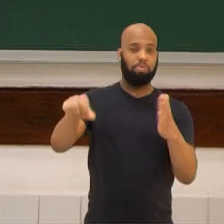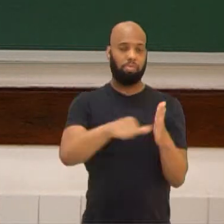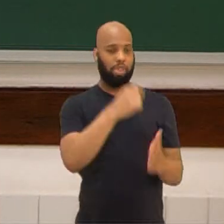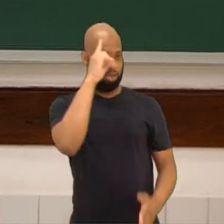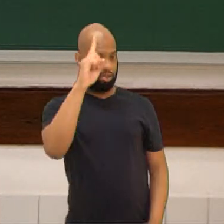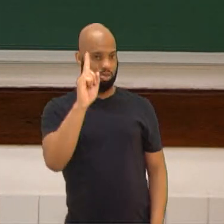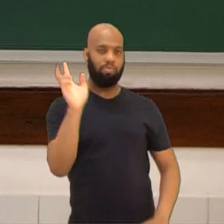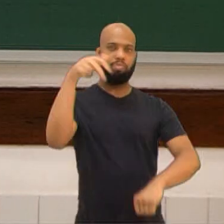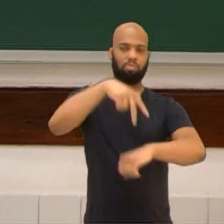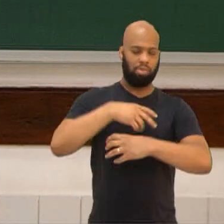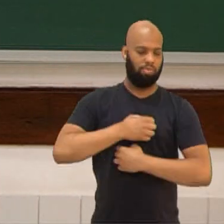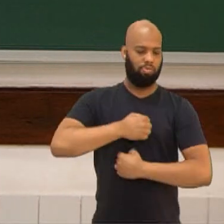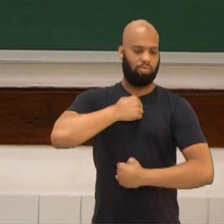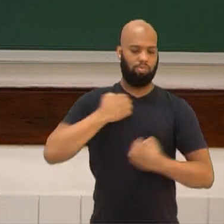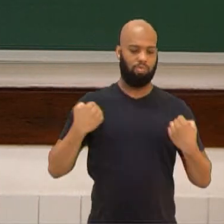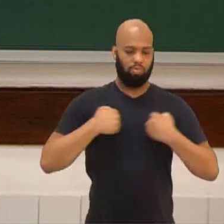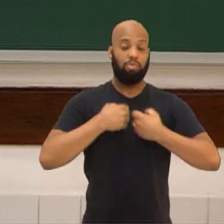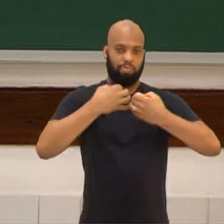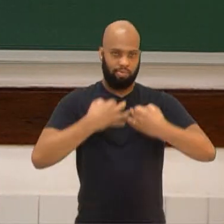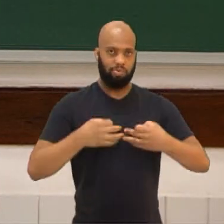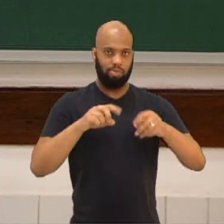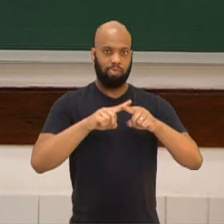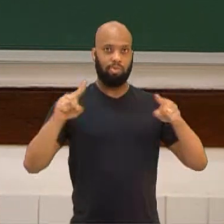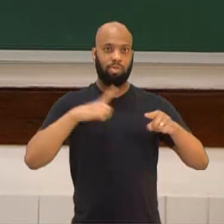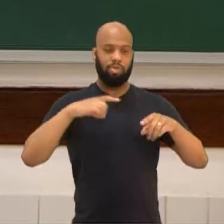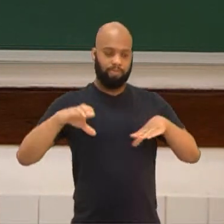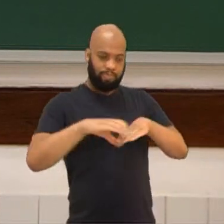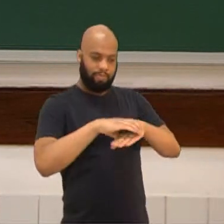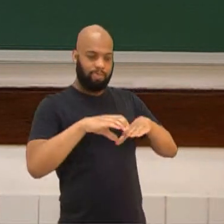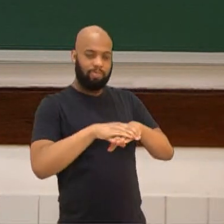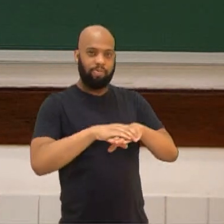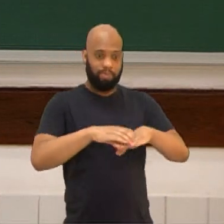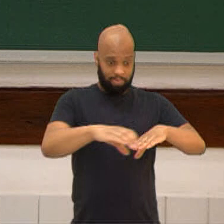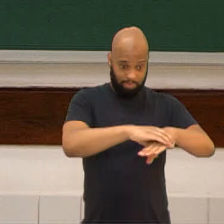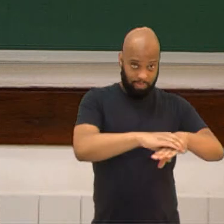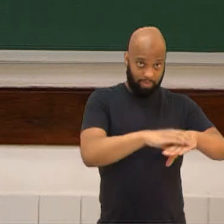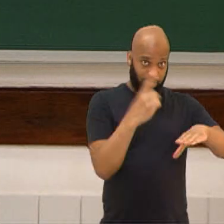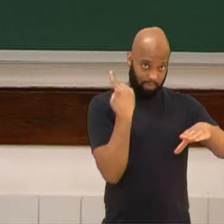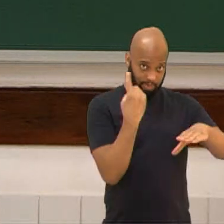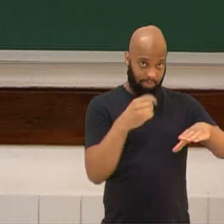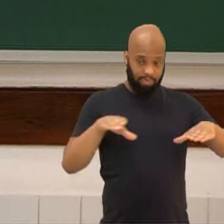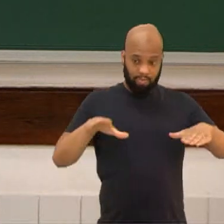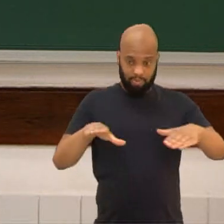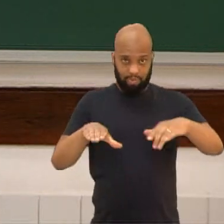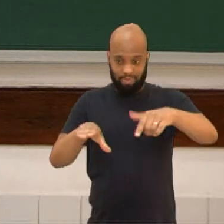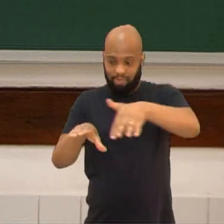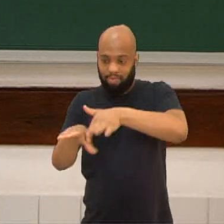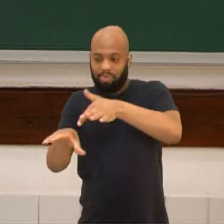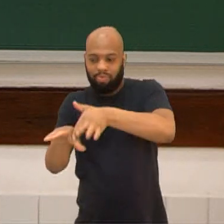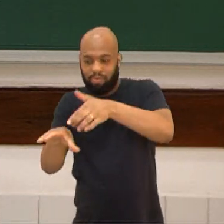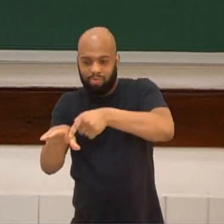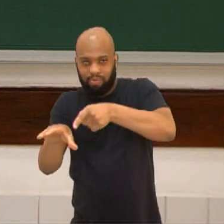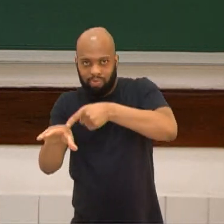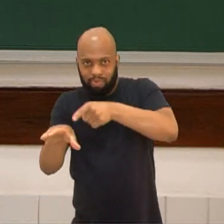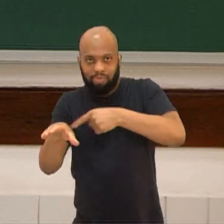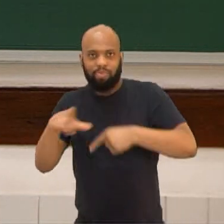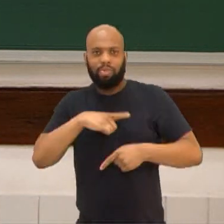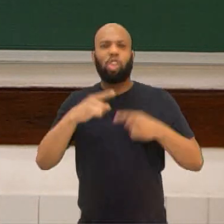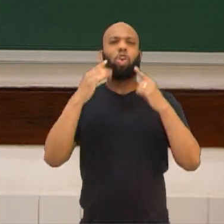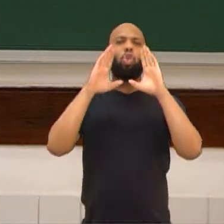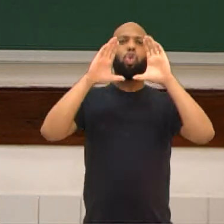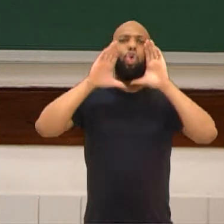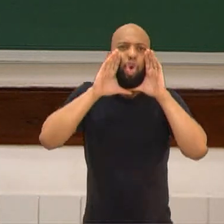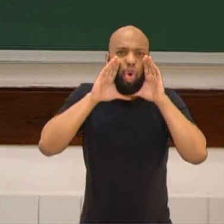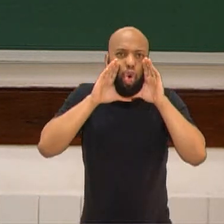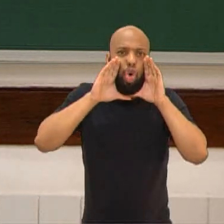toda social, de música mesmo, só que ele foi com um sapato e com um chinelo no outro pé. E foi muito vaiado, foi muito criticado,